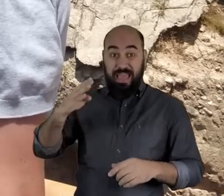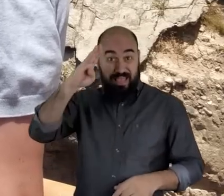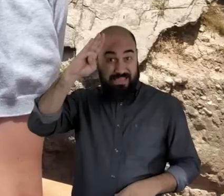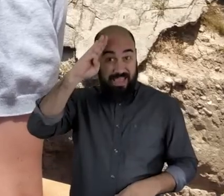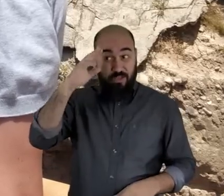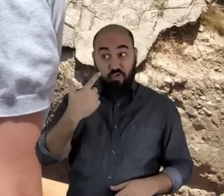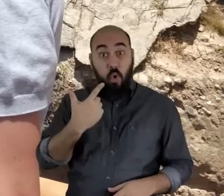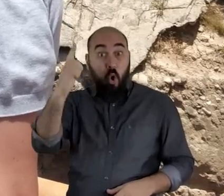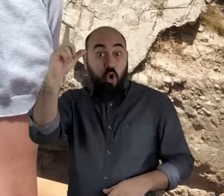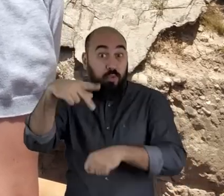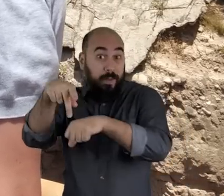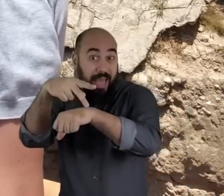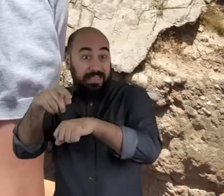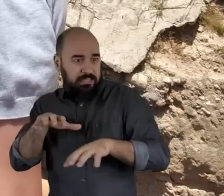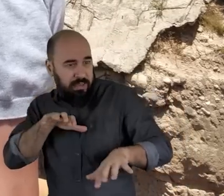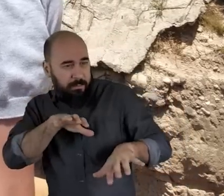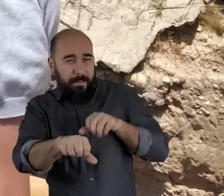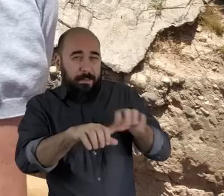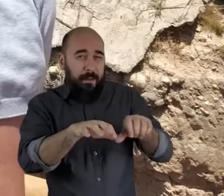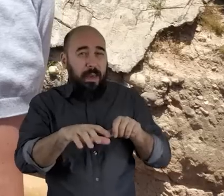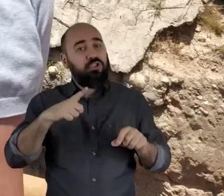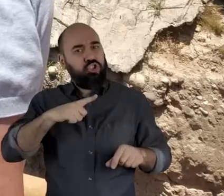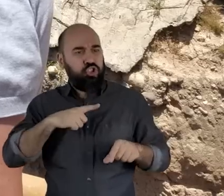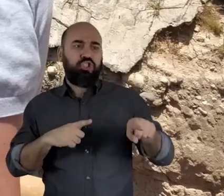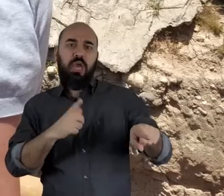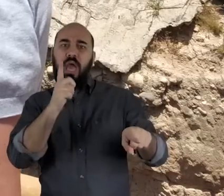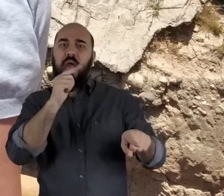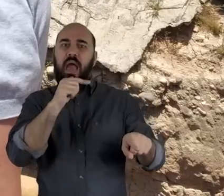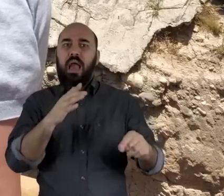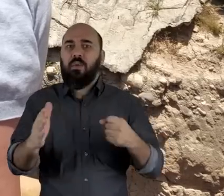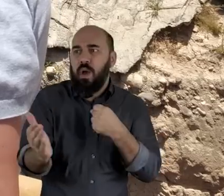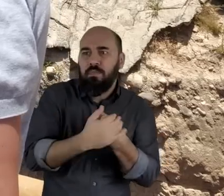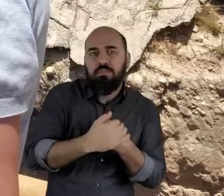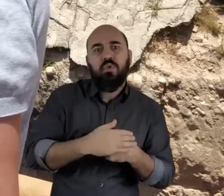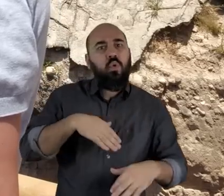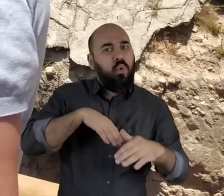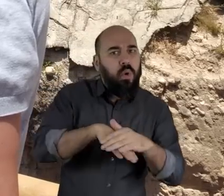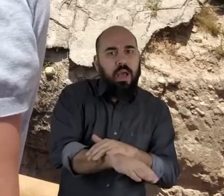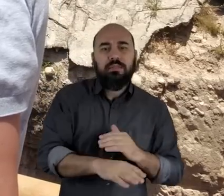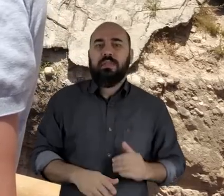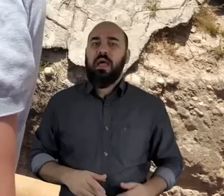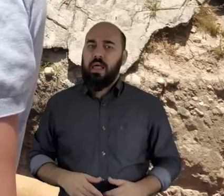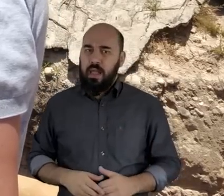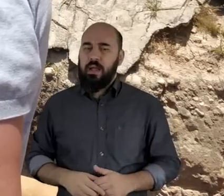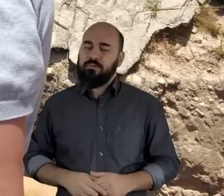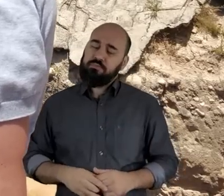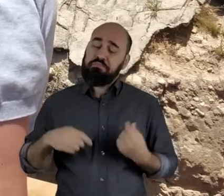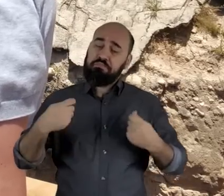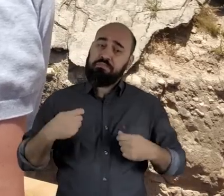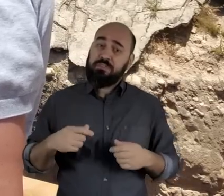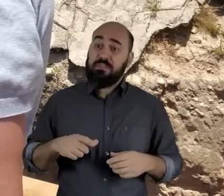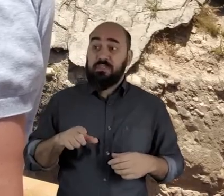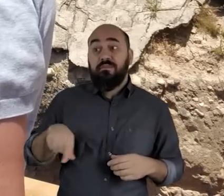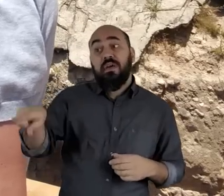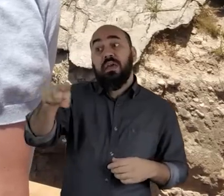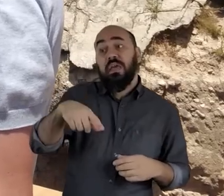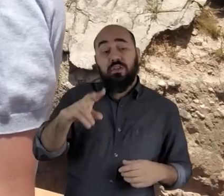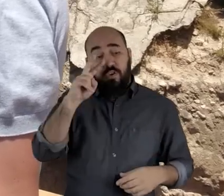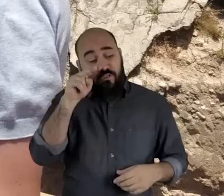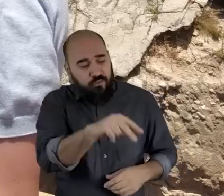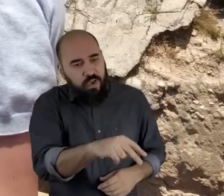cercavam a cidade do lado de fora, então o acesso à água tinha que ser muito bem preservado e muito escondido, tinha que ficar oculto